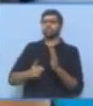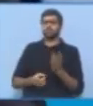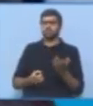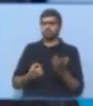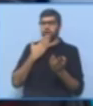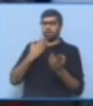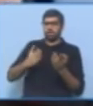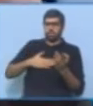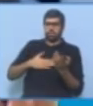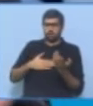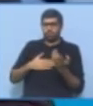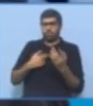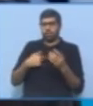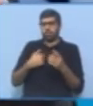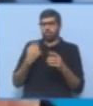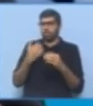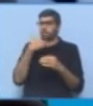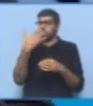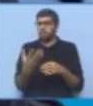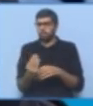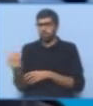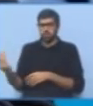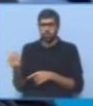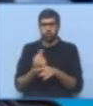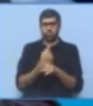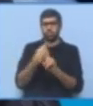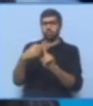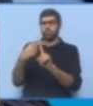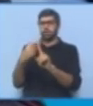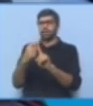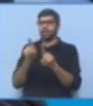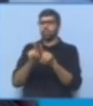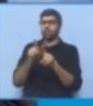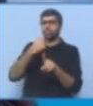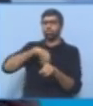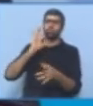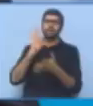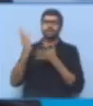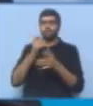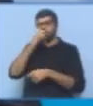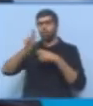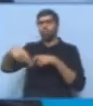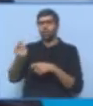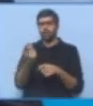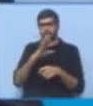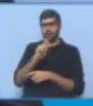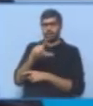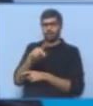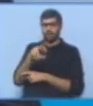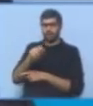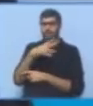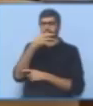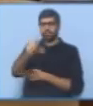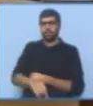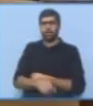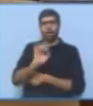Pois dá-nos toda essa abundância de dons, de frutos, e para nos pormos ao serviço dos outros. Como ela também, a Helena acabou de dizer,